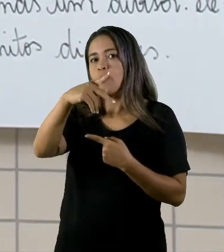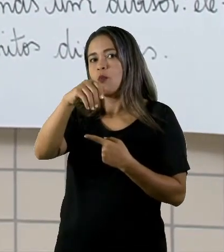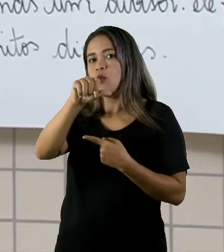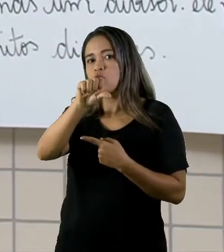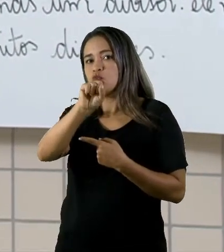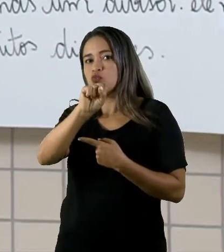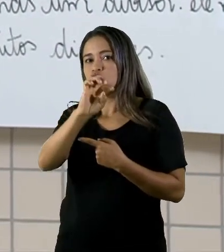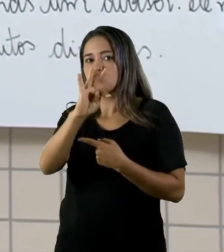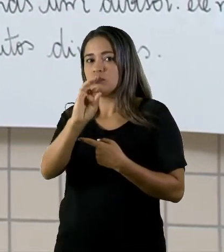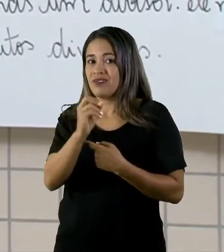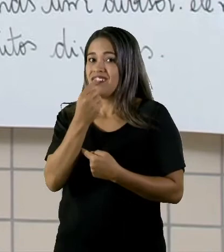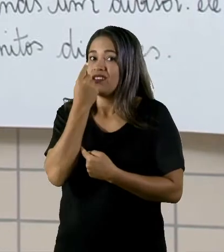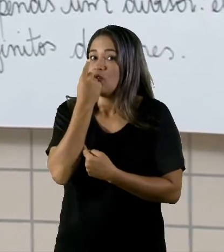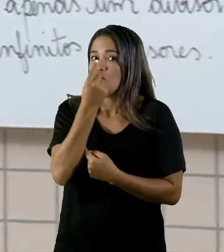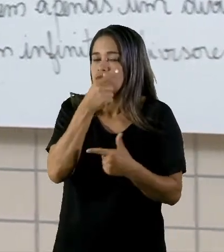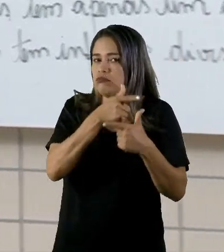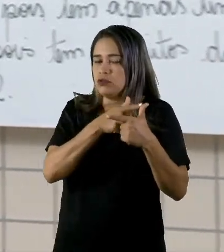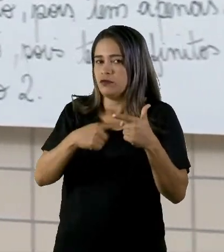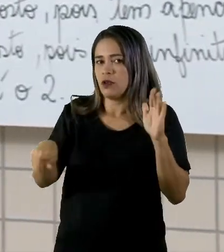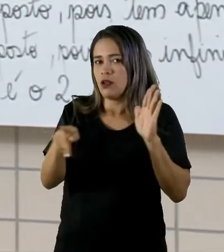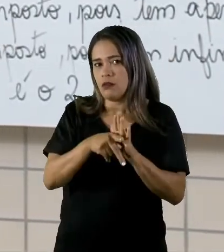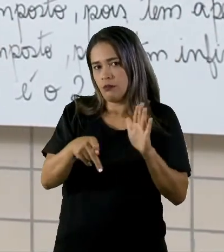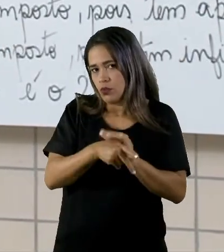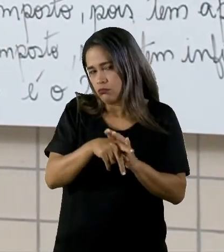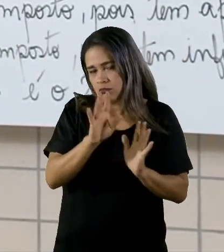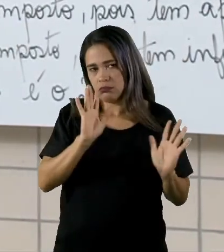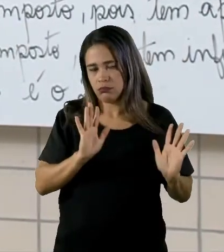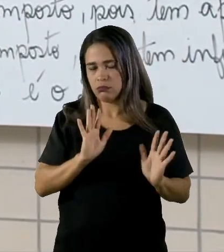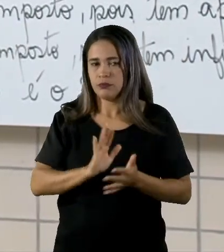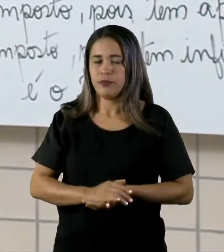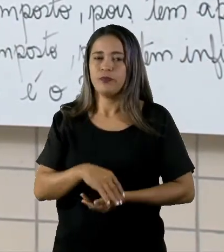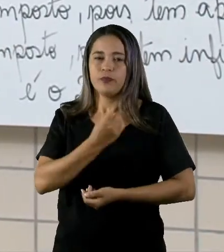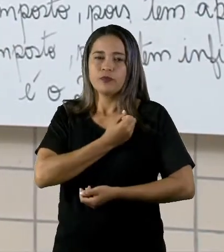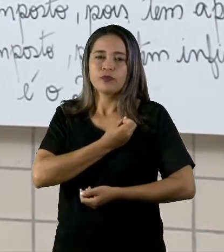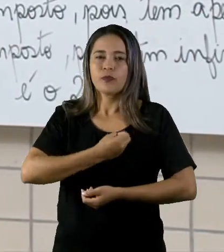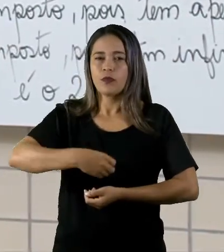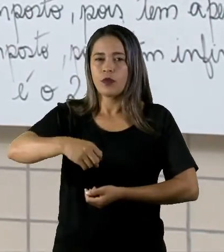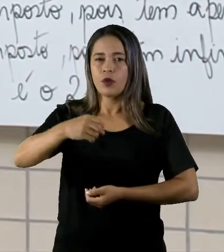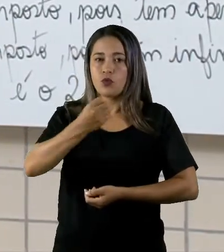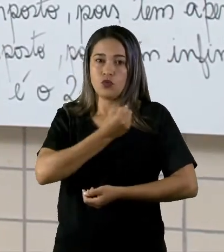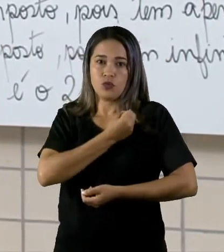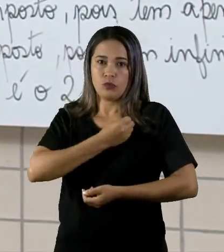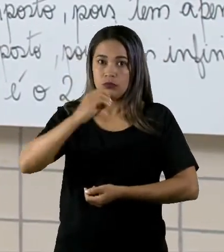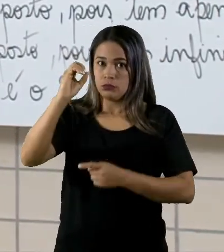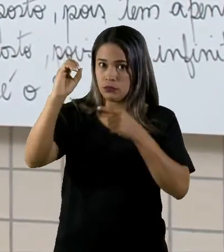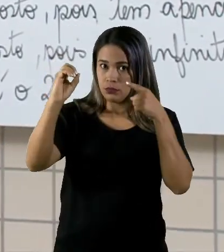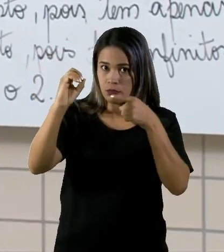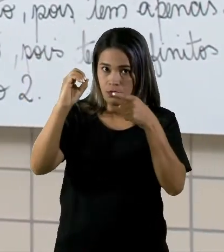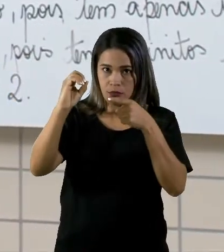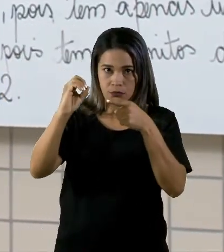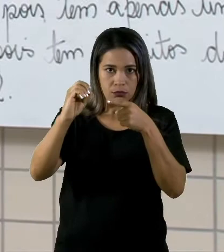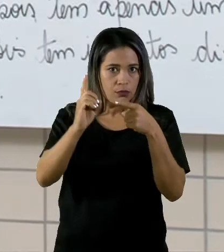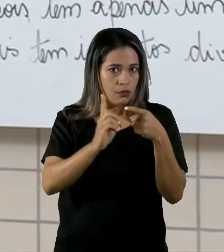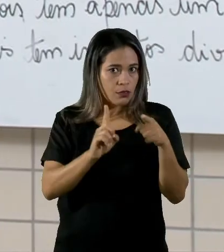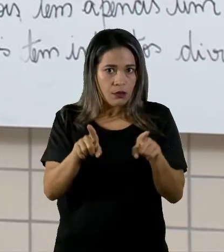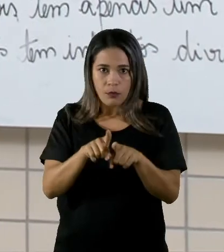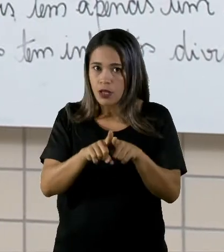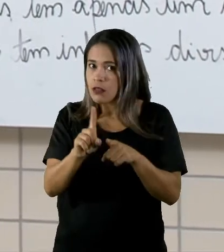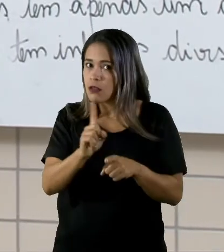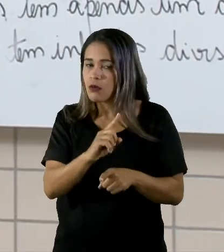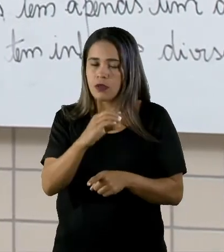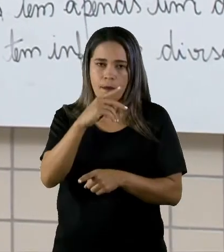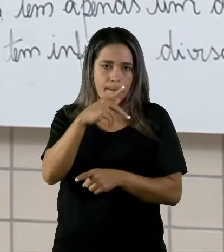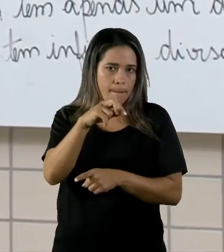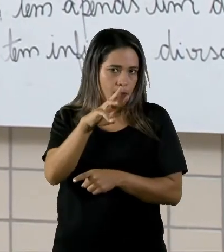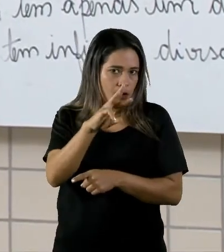que é ele mesmo. O número 0 não é primo nem composto, pois